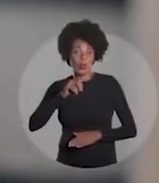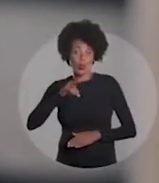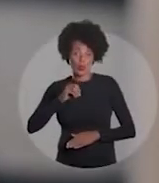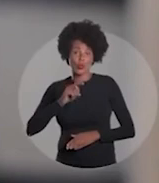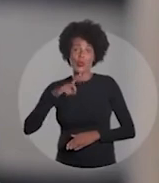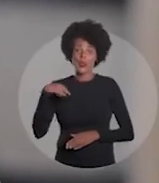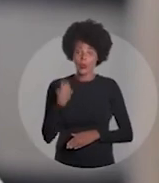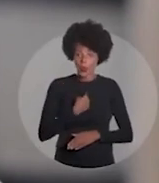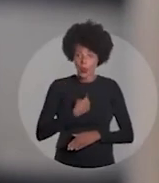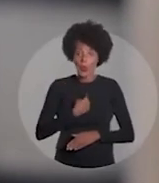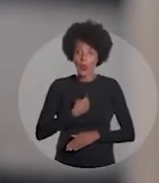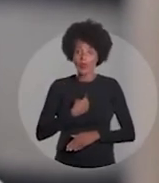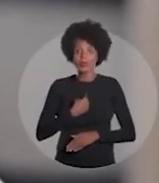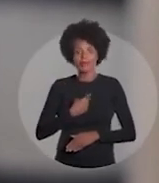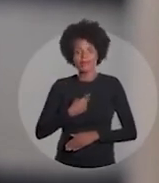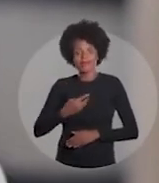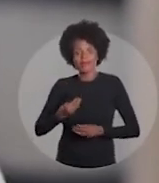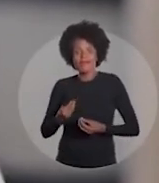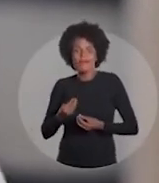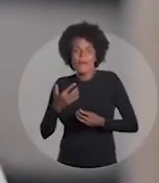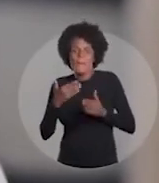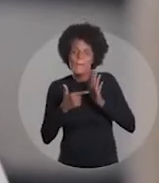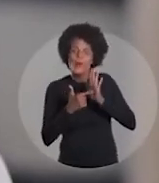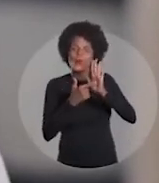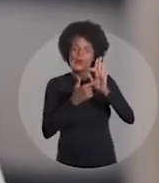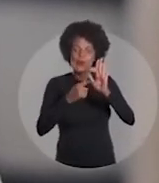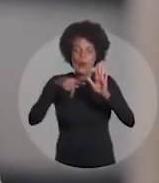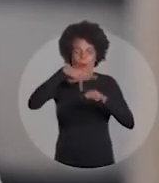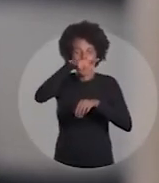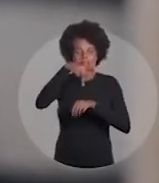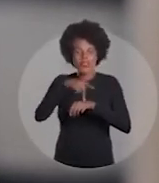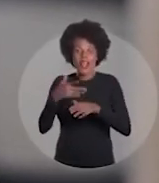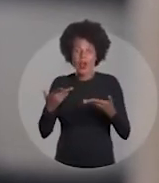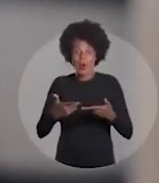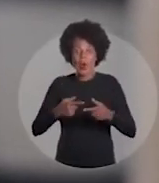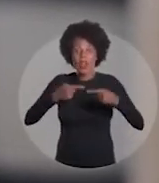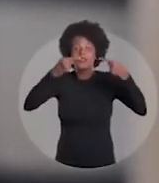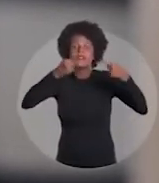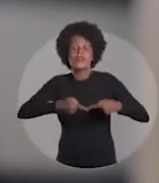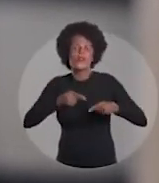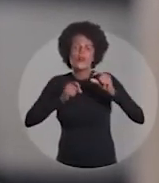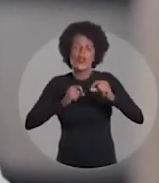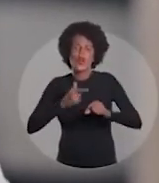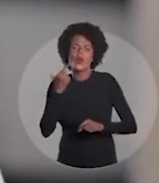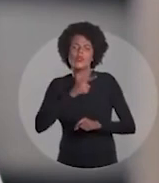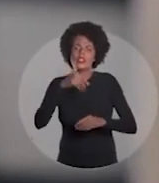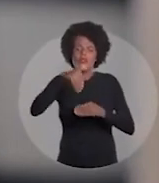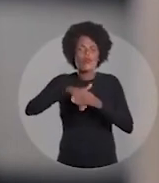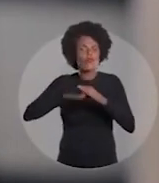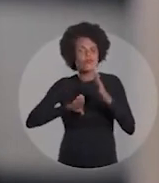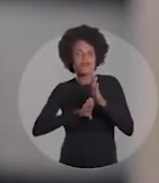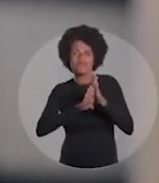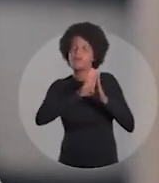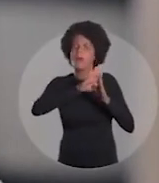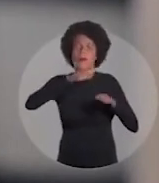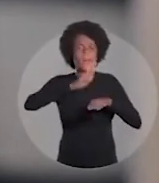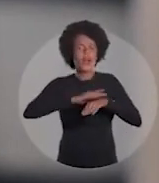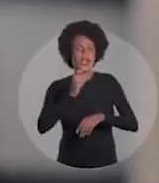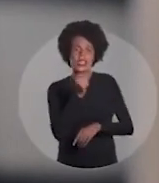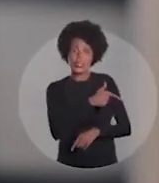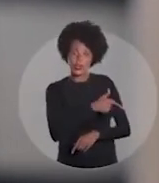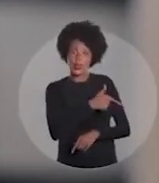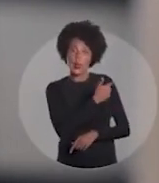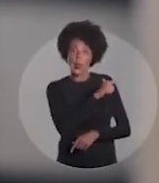Nós que demos este exemplo para todo o país, temos agora o desafio de garantir uma votação ainda maior no